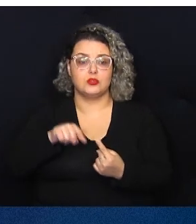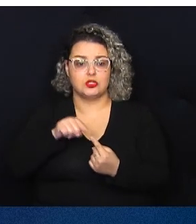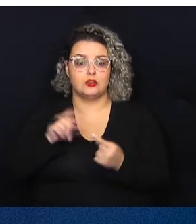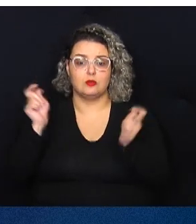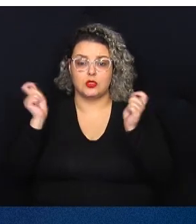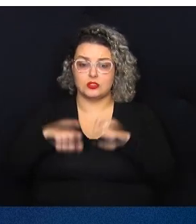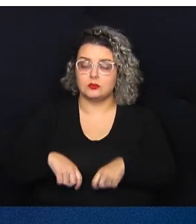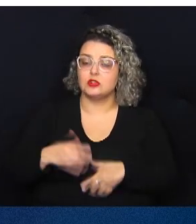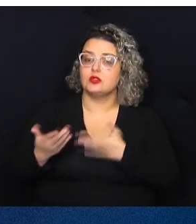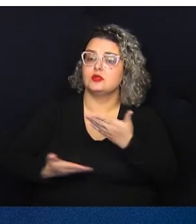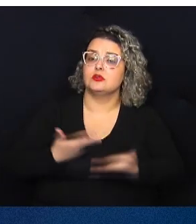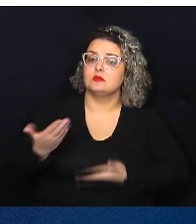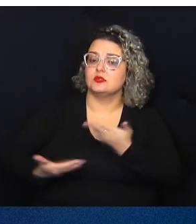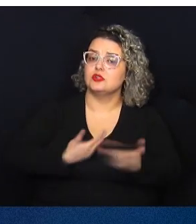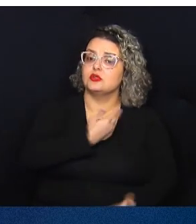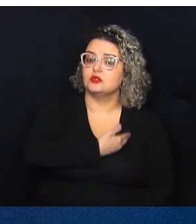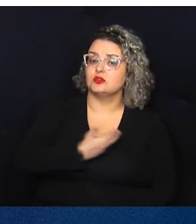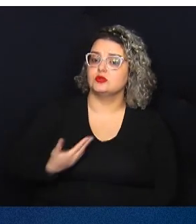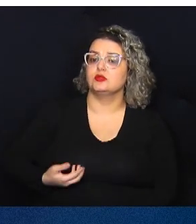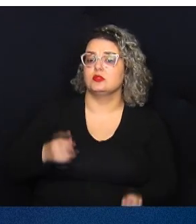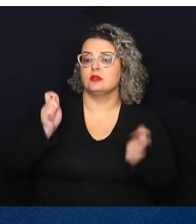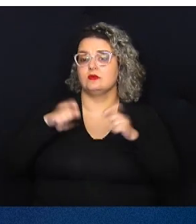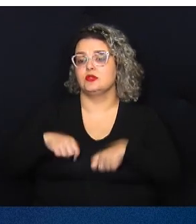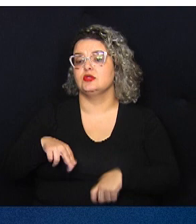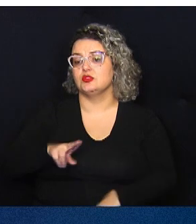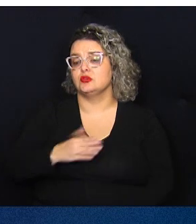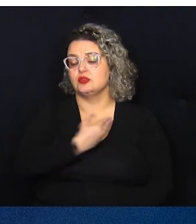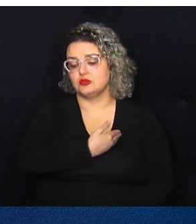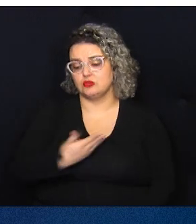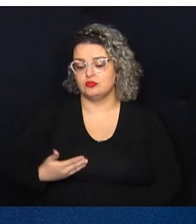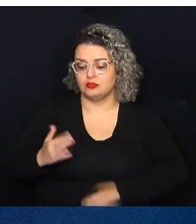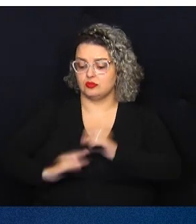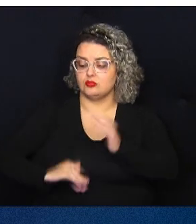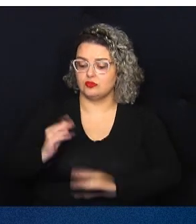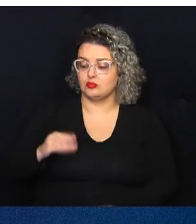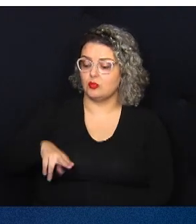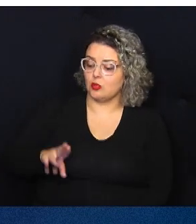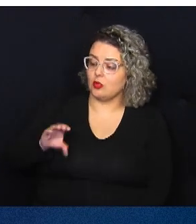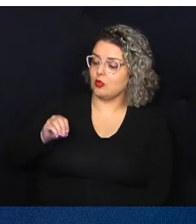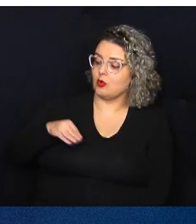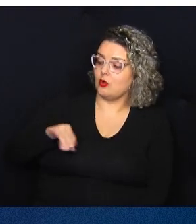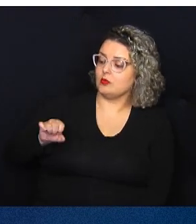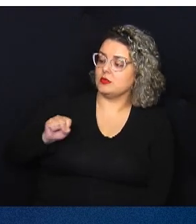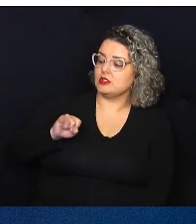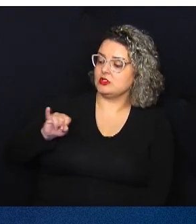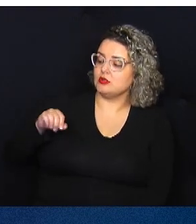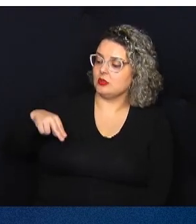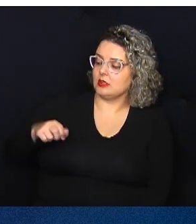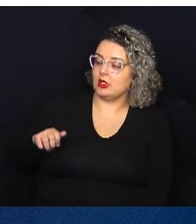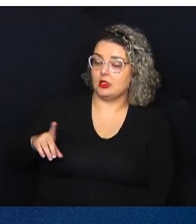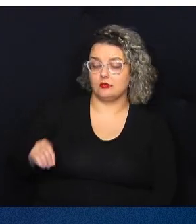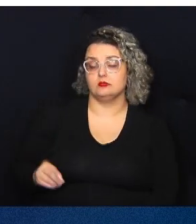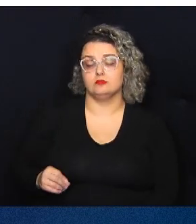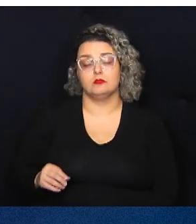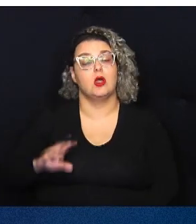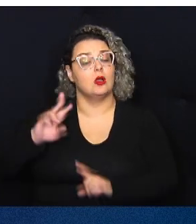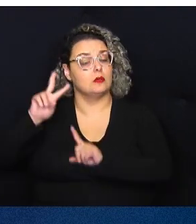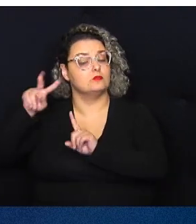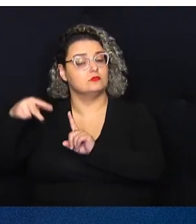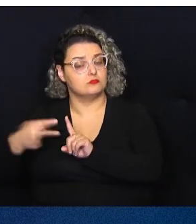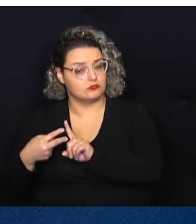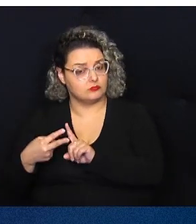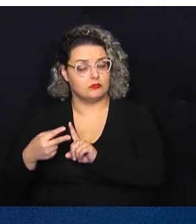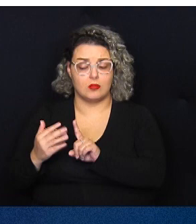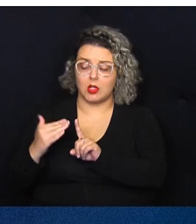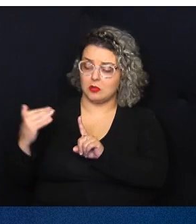finalidade possibilitar aos Servidor Público efetivo ou comissionado receberam honrarias como forma de reconhecimento a atuação